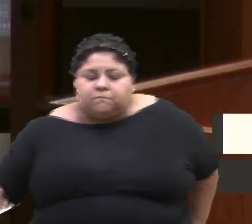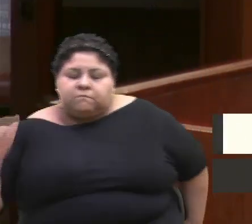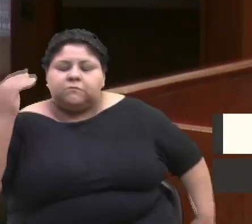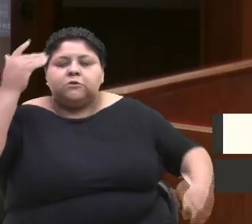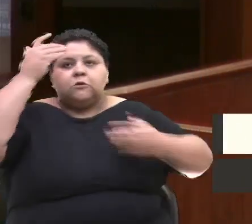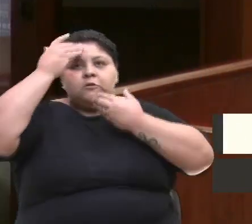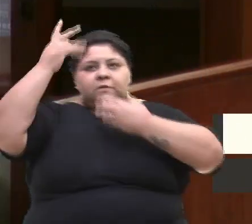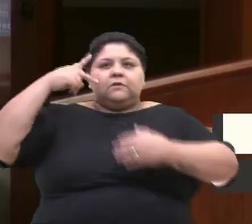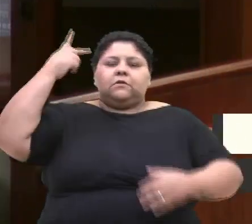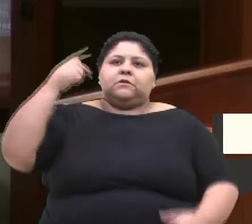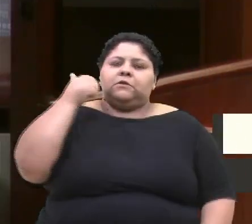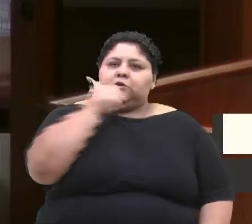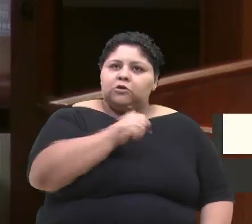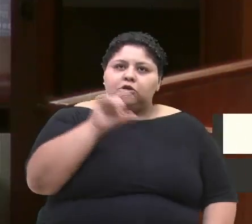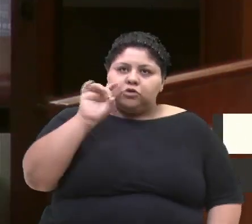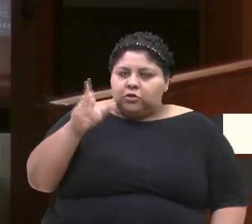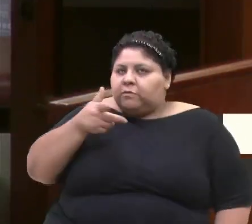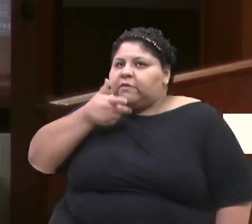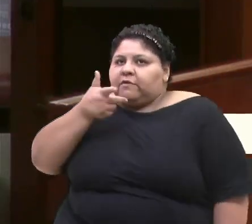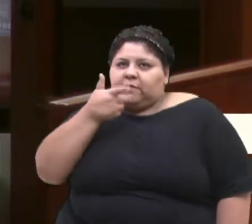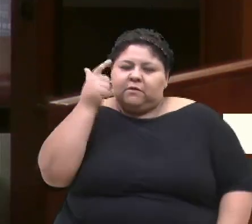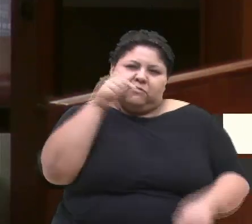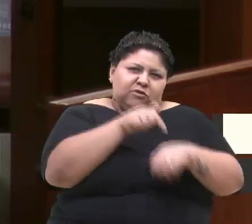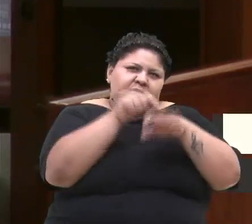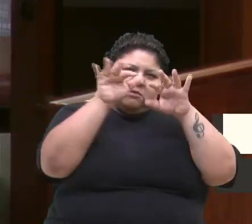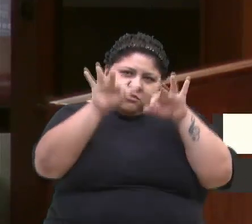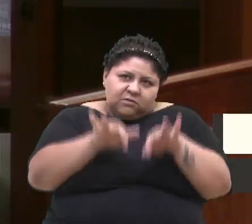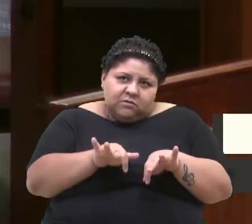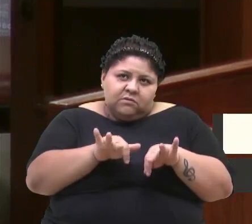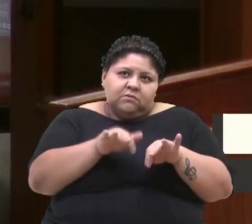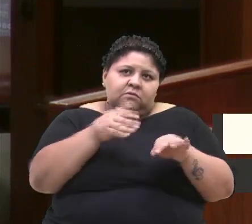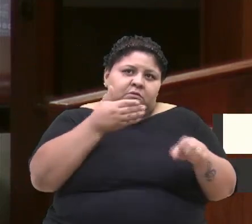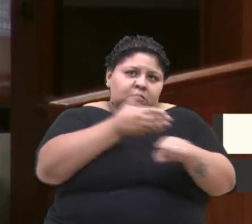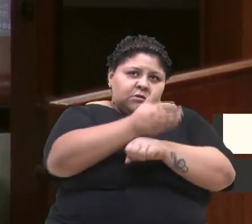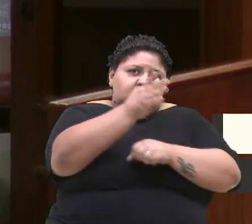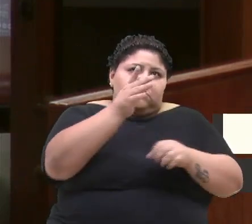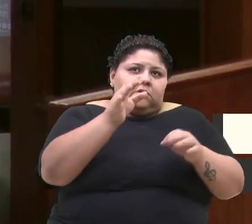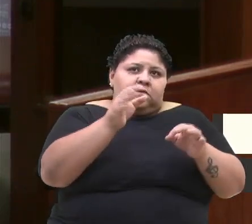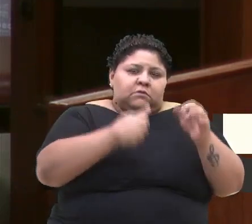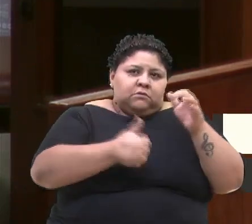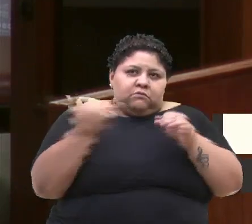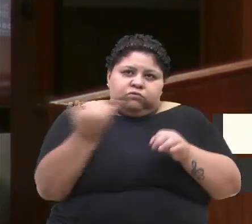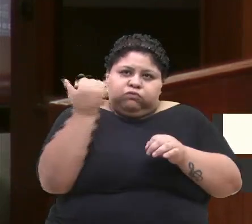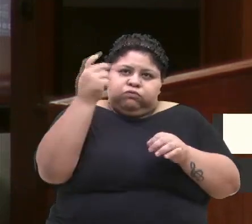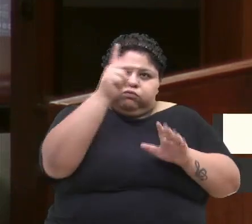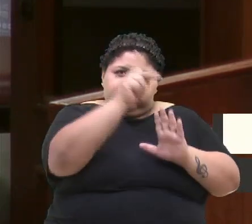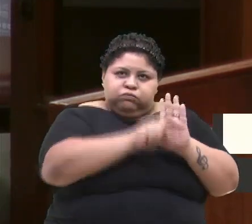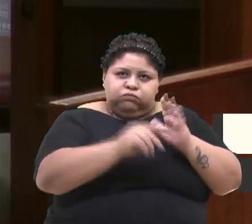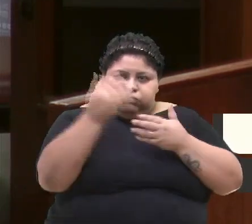com certeza peço aos nobres pares pela aprovação desse importante projeto e muito obrigado por vocês